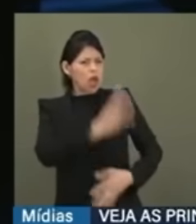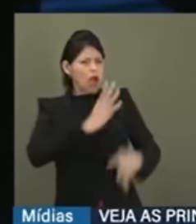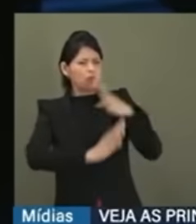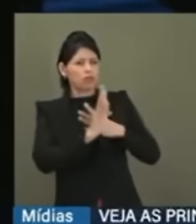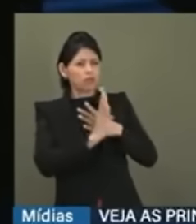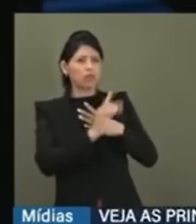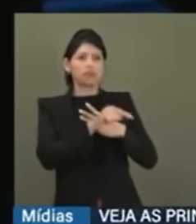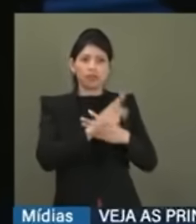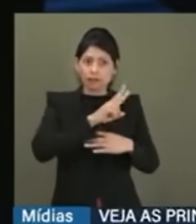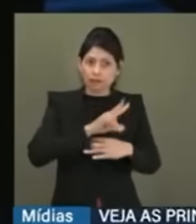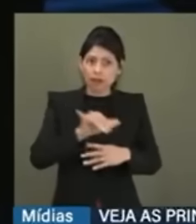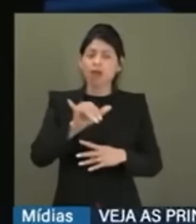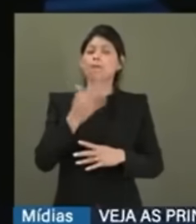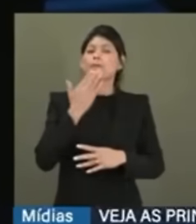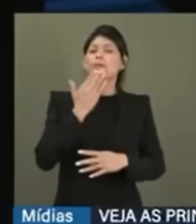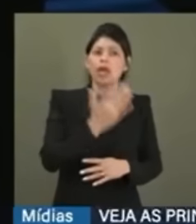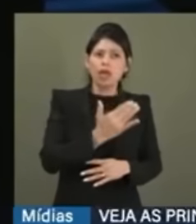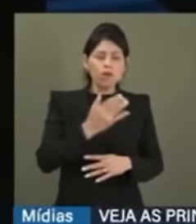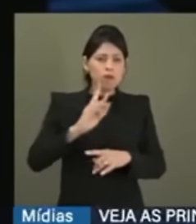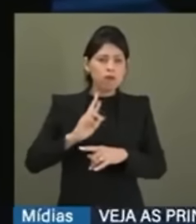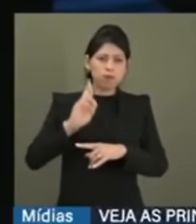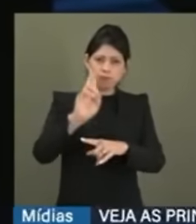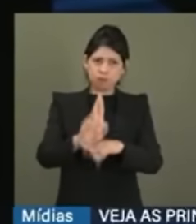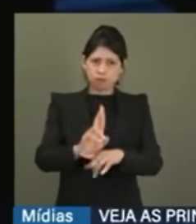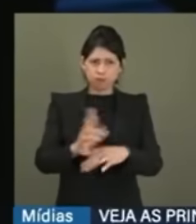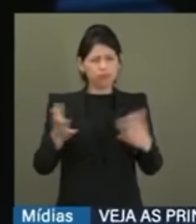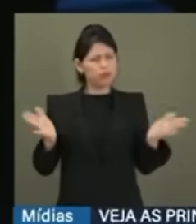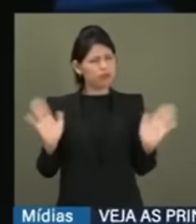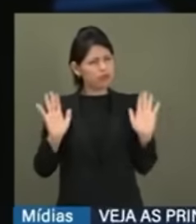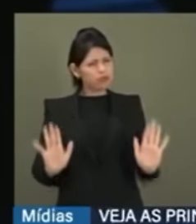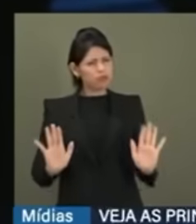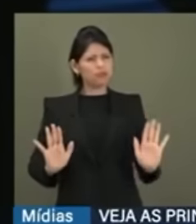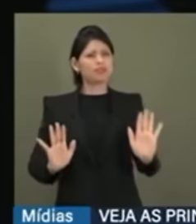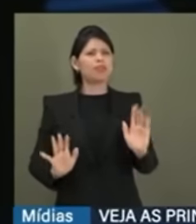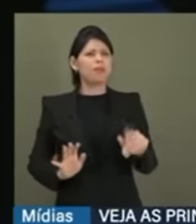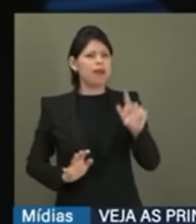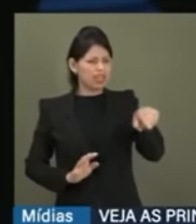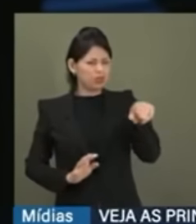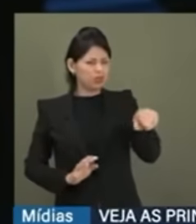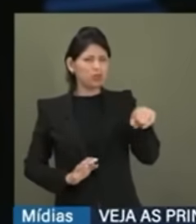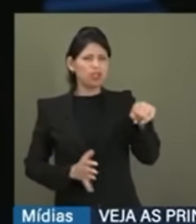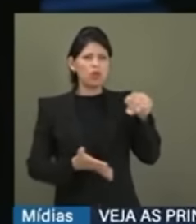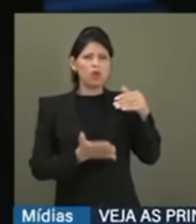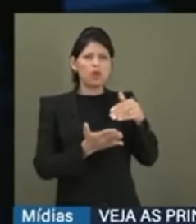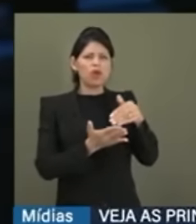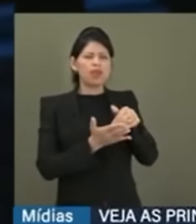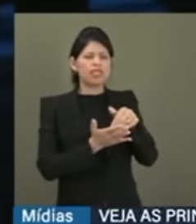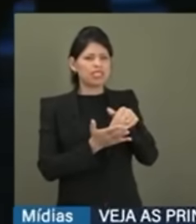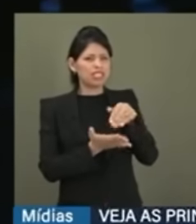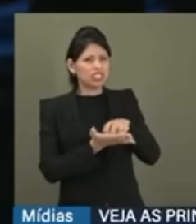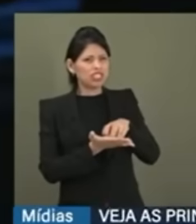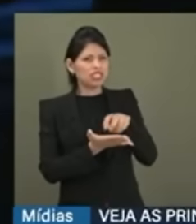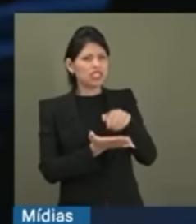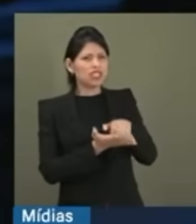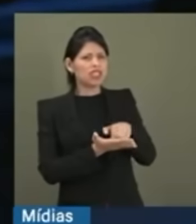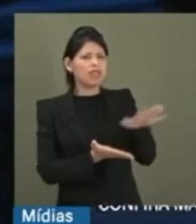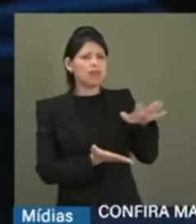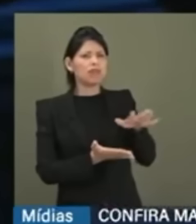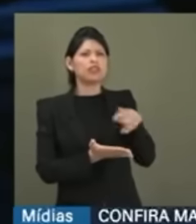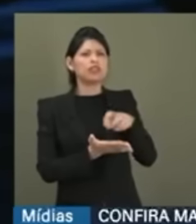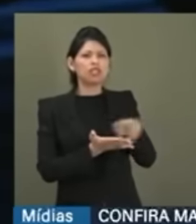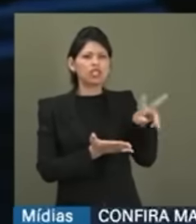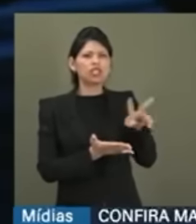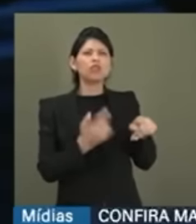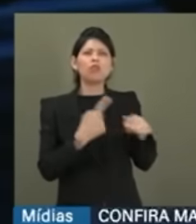lá e pede vai lá e entra representa agora tirar o trabalho e ele disse a minha honra é